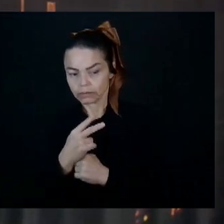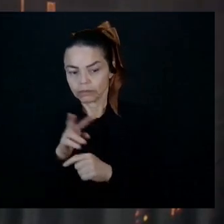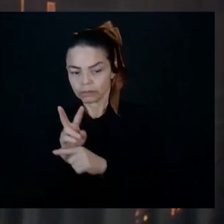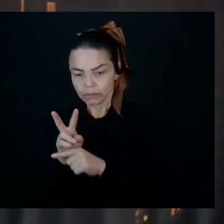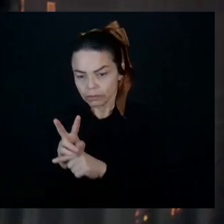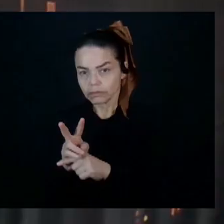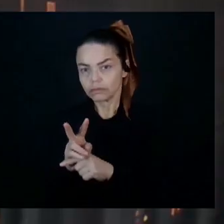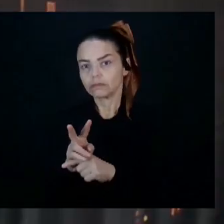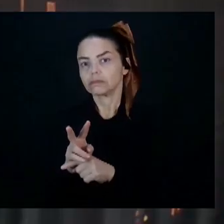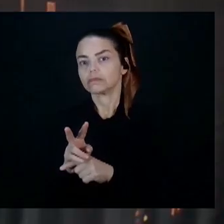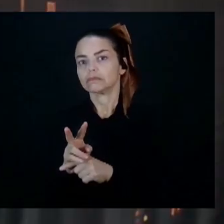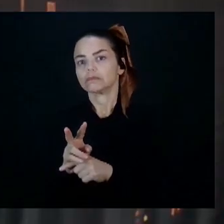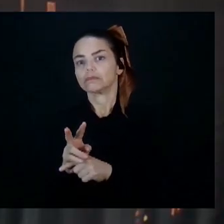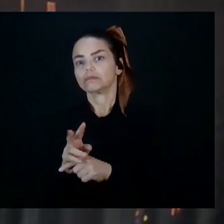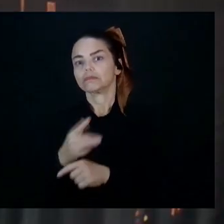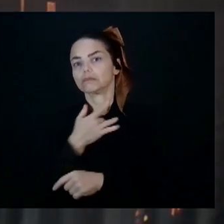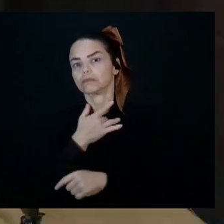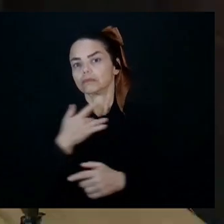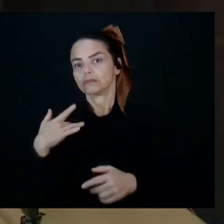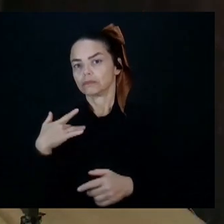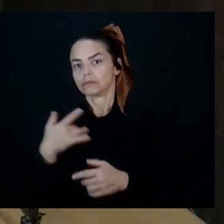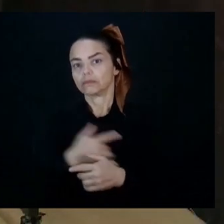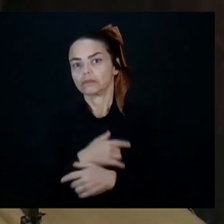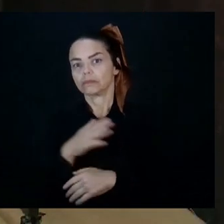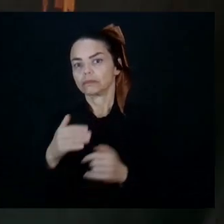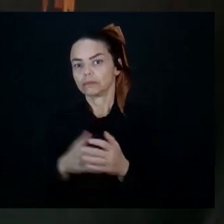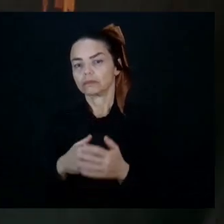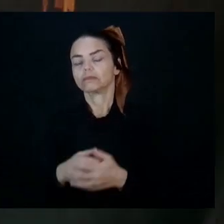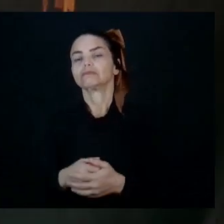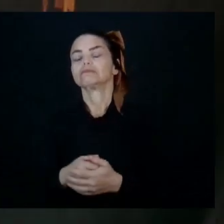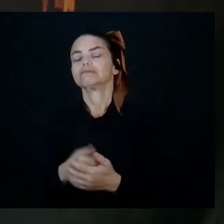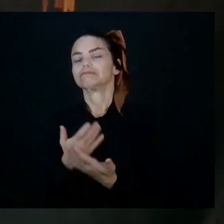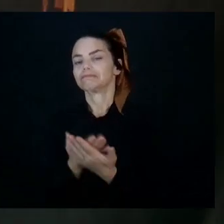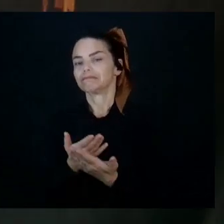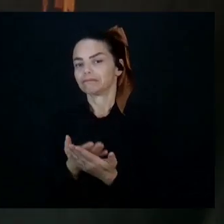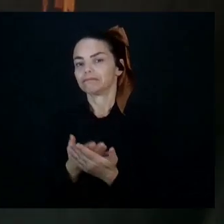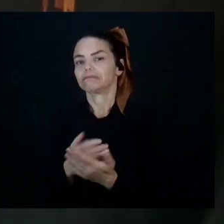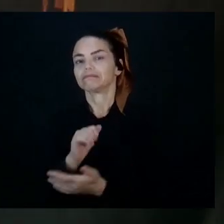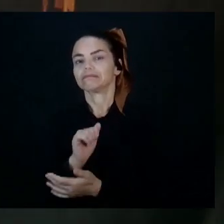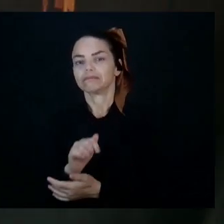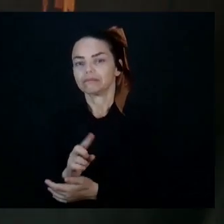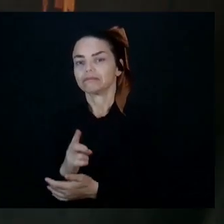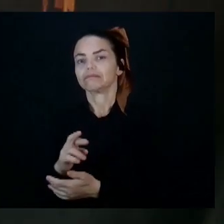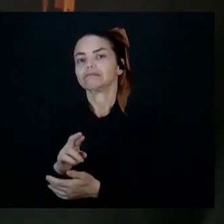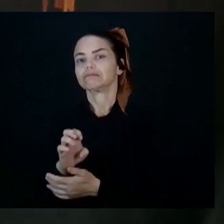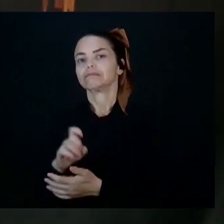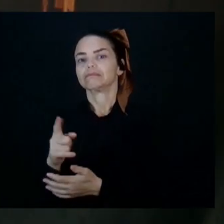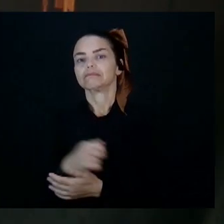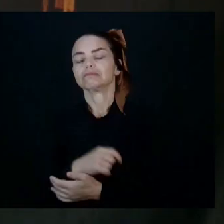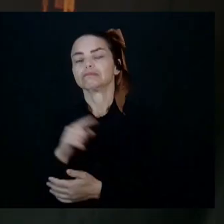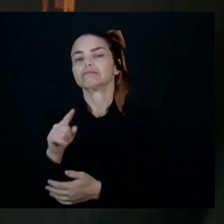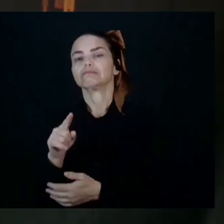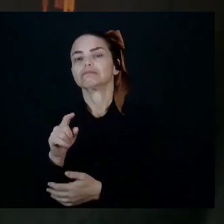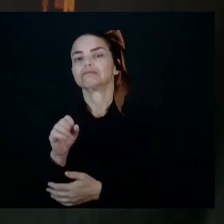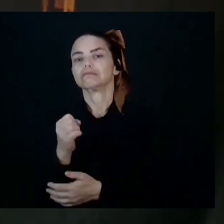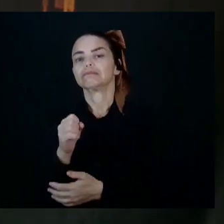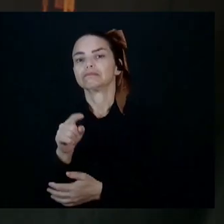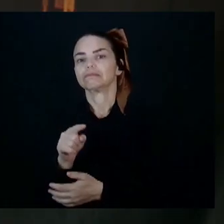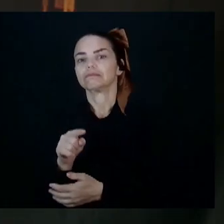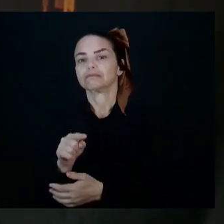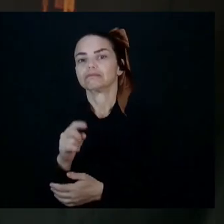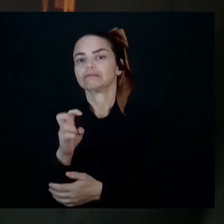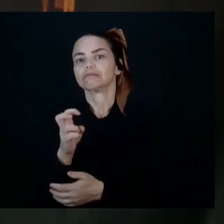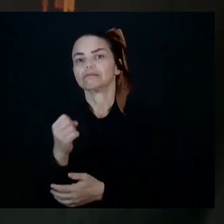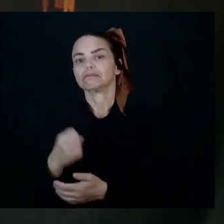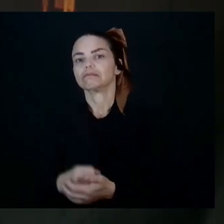da saúde de maneira integral. Que aula, hein, professor? Professor André com a gente aqui, agora 8h58, a gente falando da violência contra a